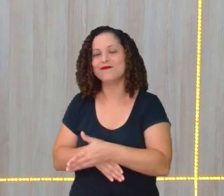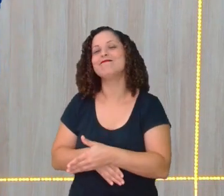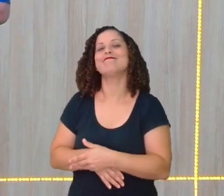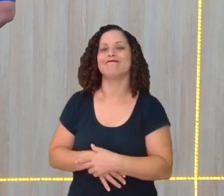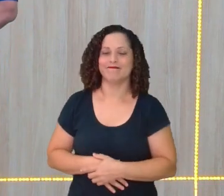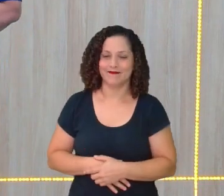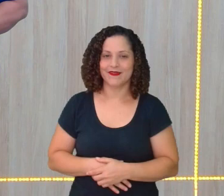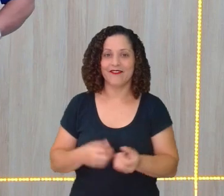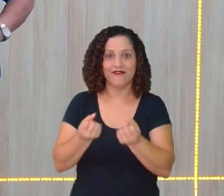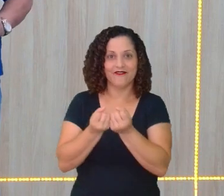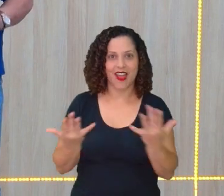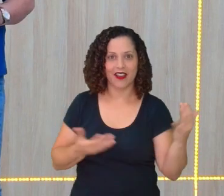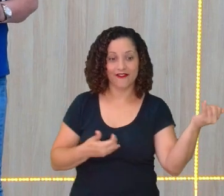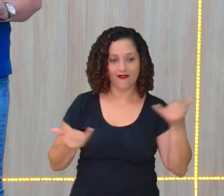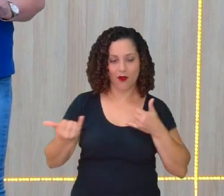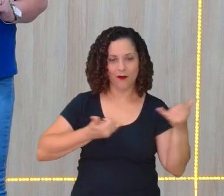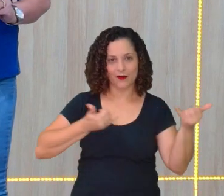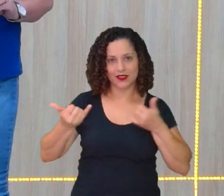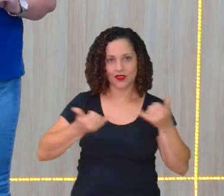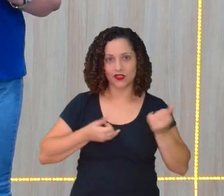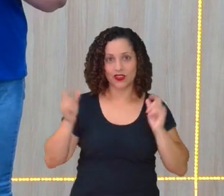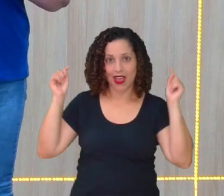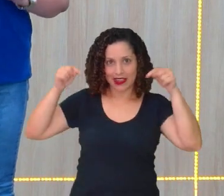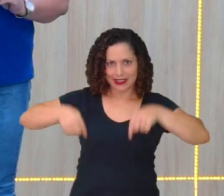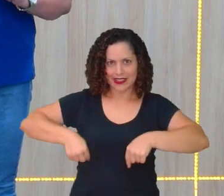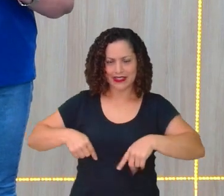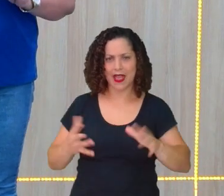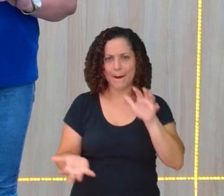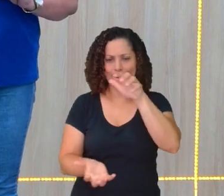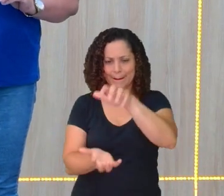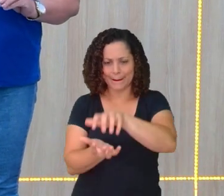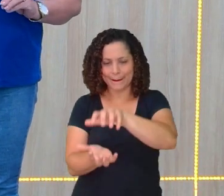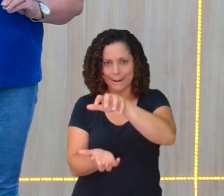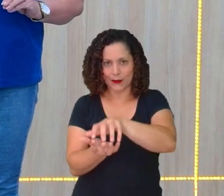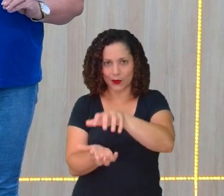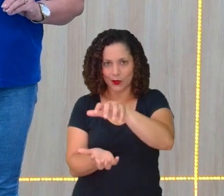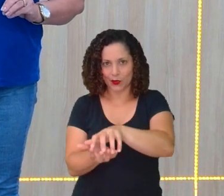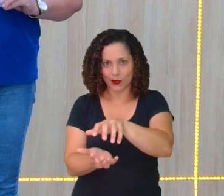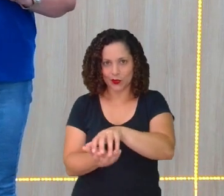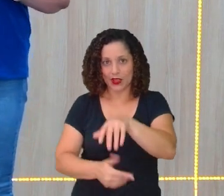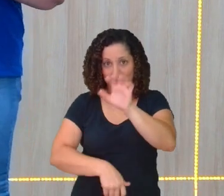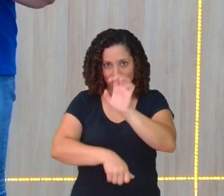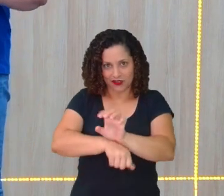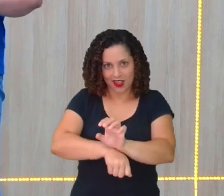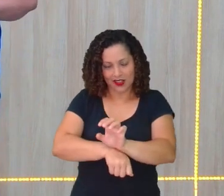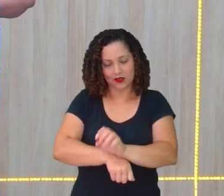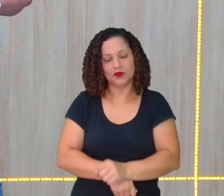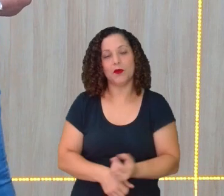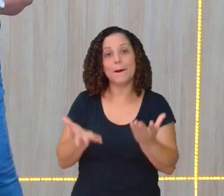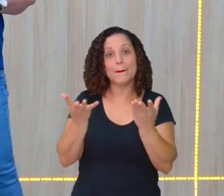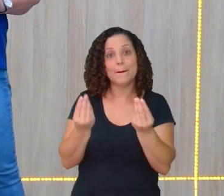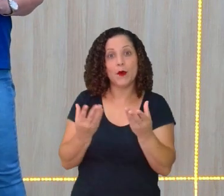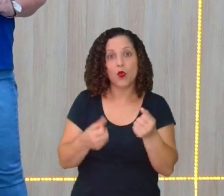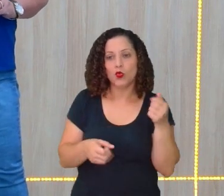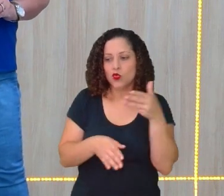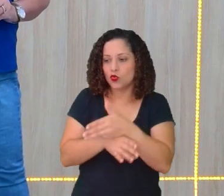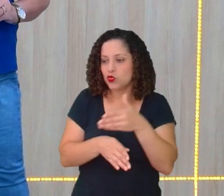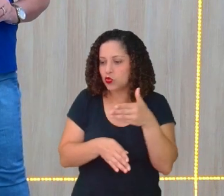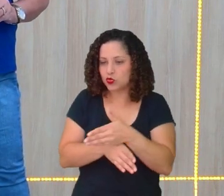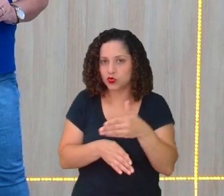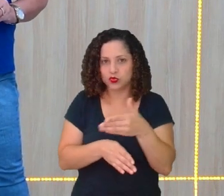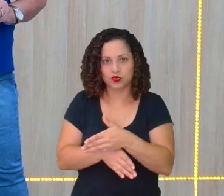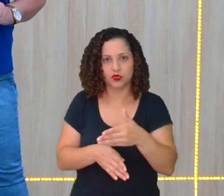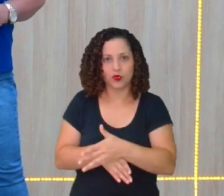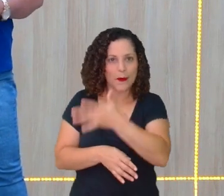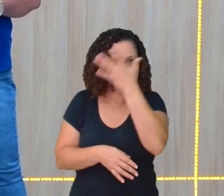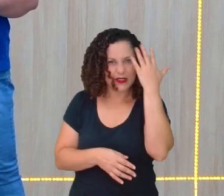últimas informações, o nosso estado está sendo mais procurado ainda em relação aos outros estados do